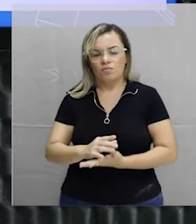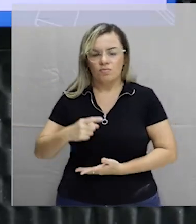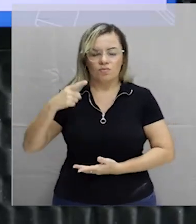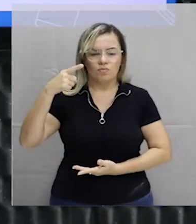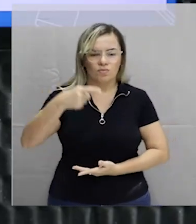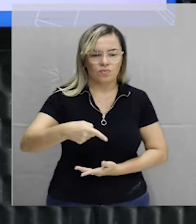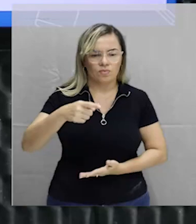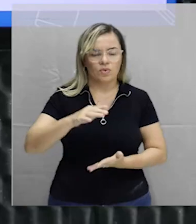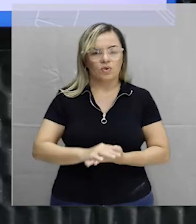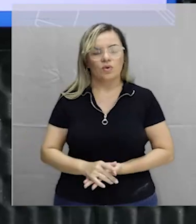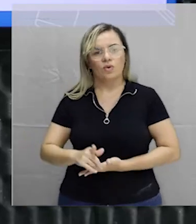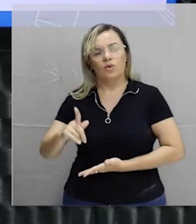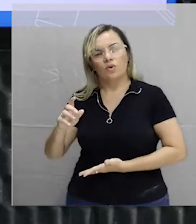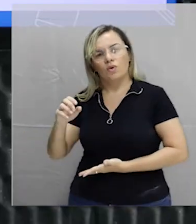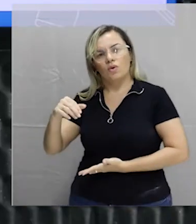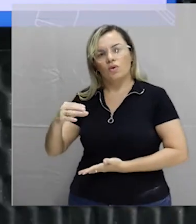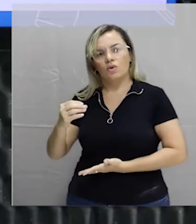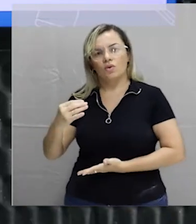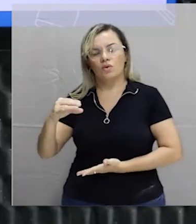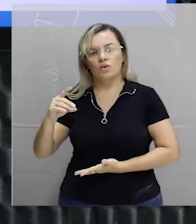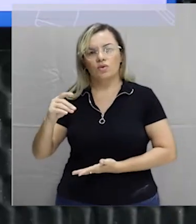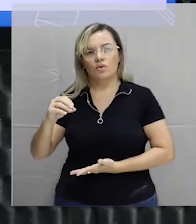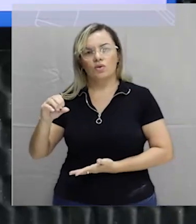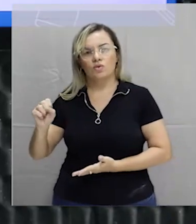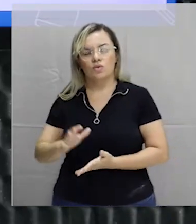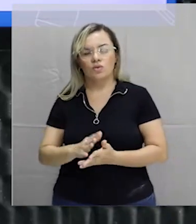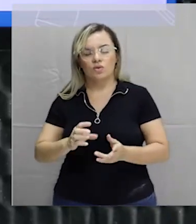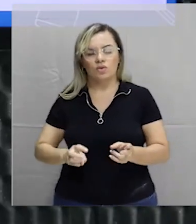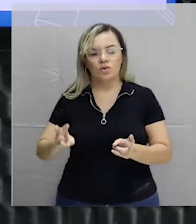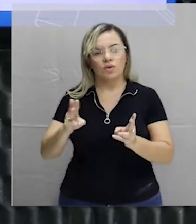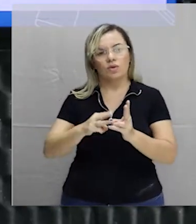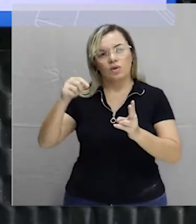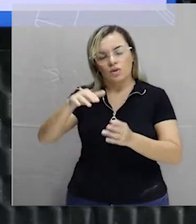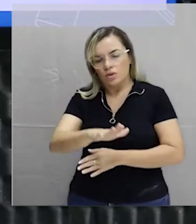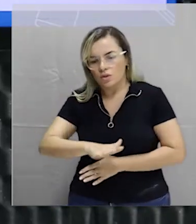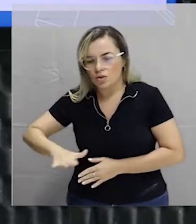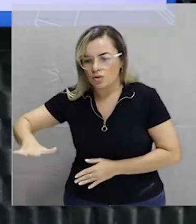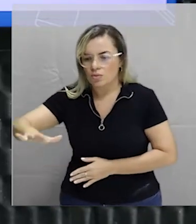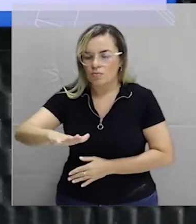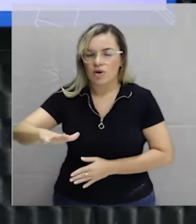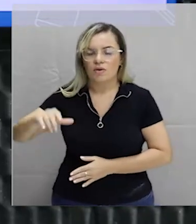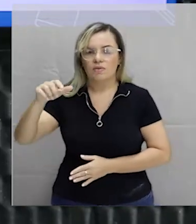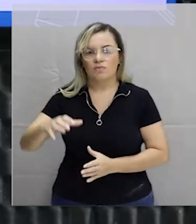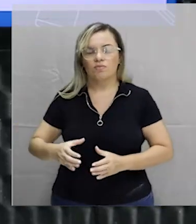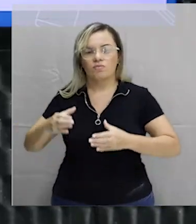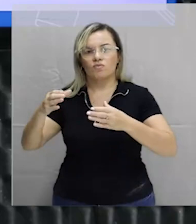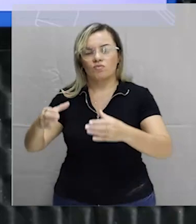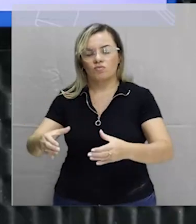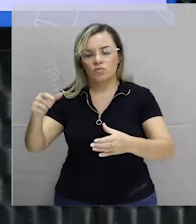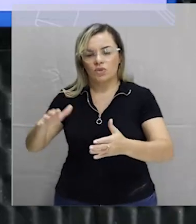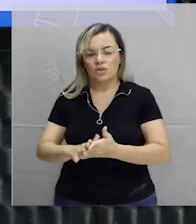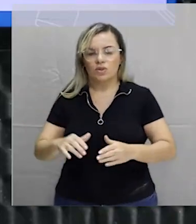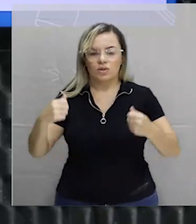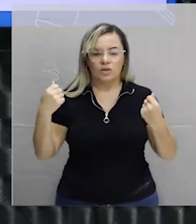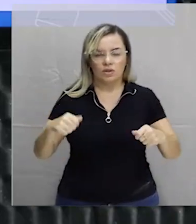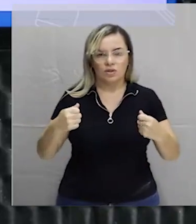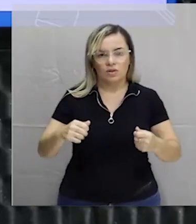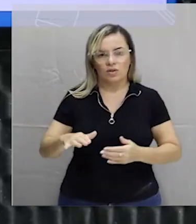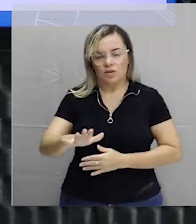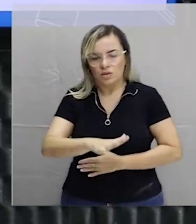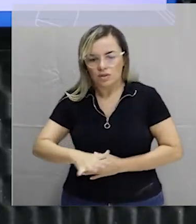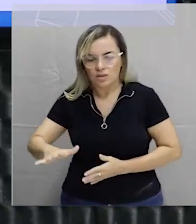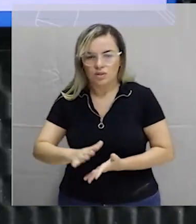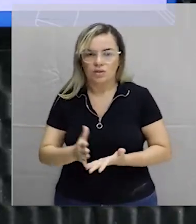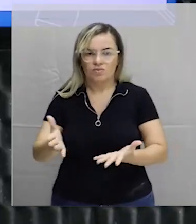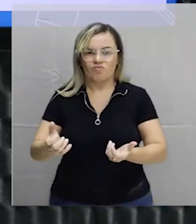o genocídio a vários nativos que ocupavam aquele território, por conta da necessidade de ocupar a